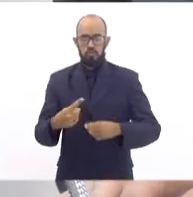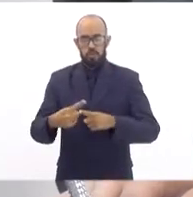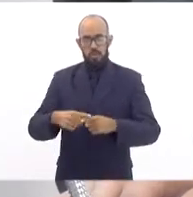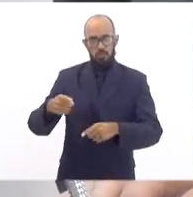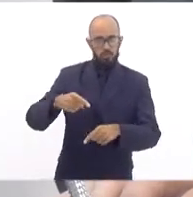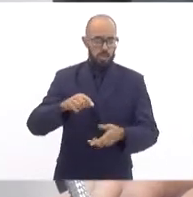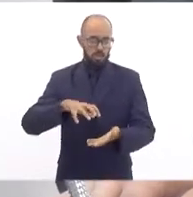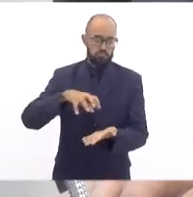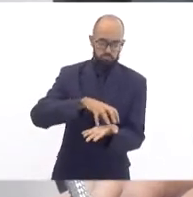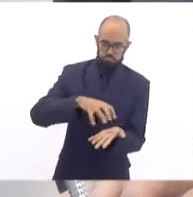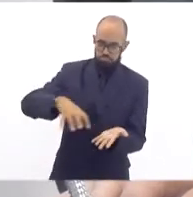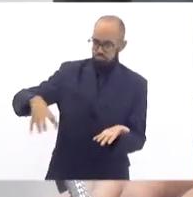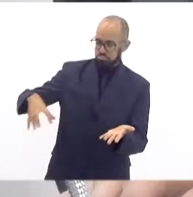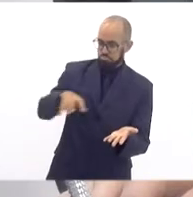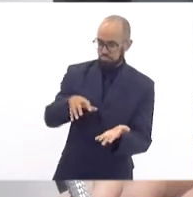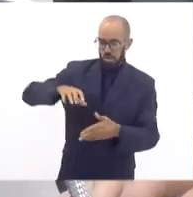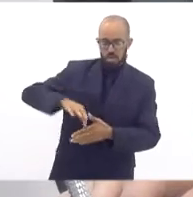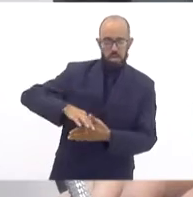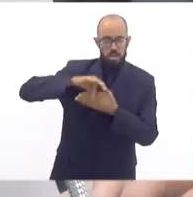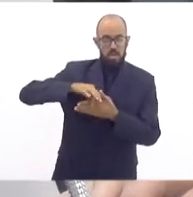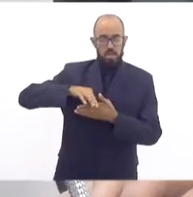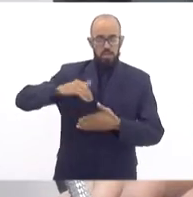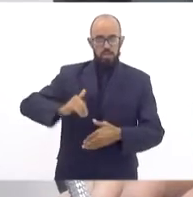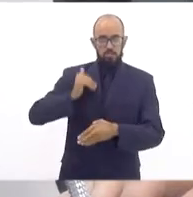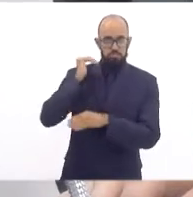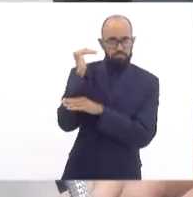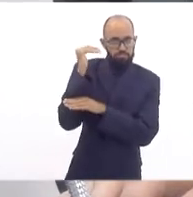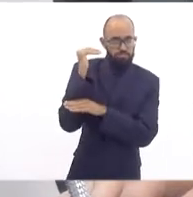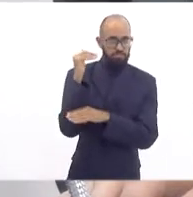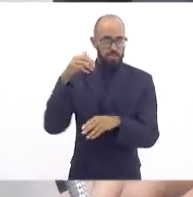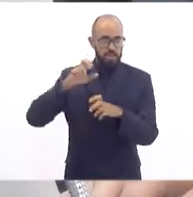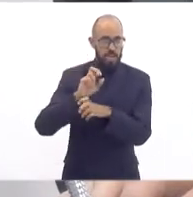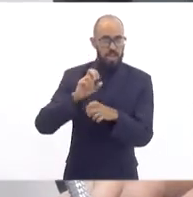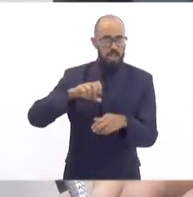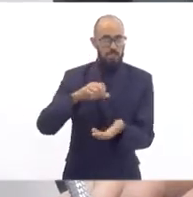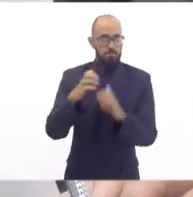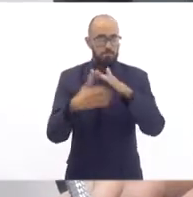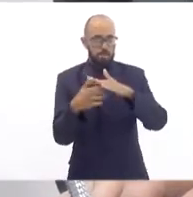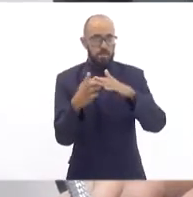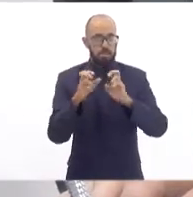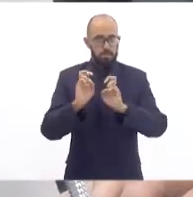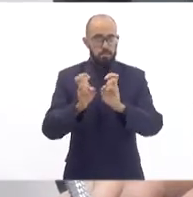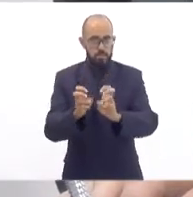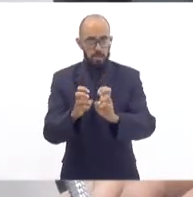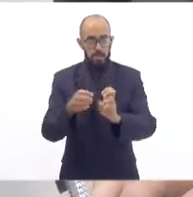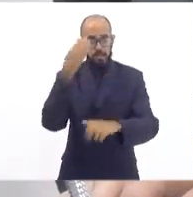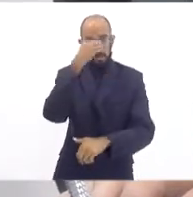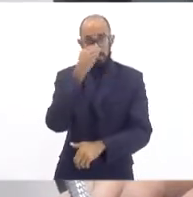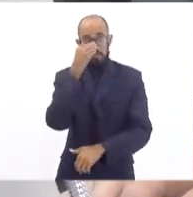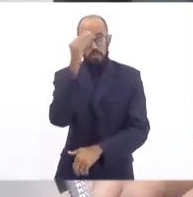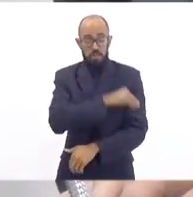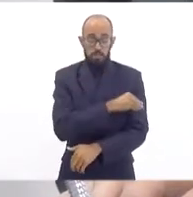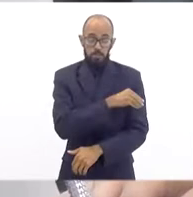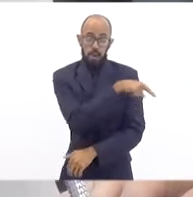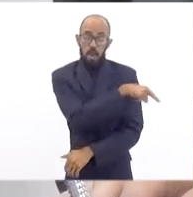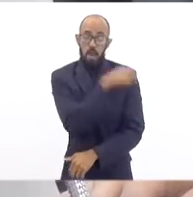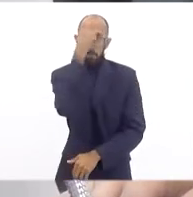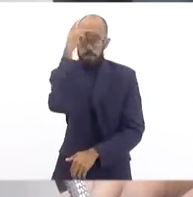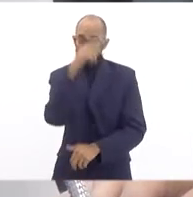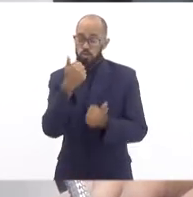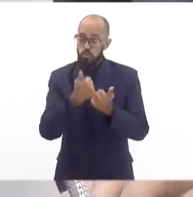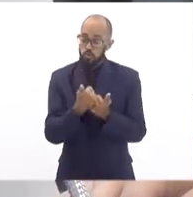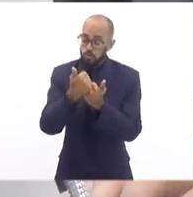né? Concessionária, e mais a Supervia, e mais o governo, e esquece do outro lado, que é aquele que sustenta